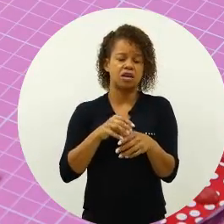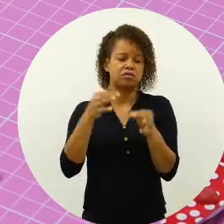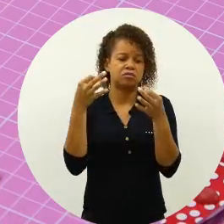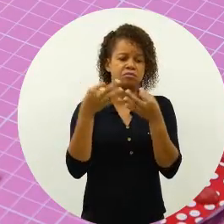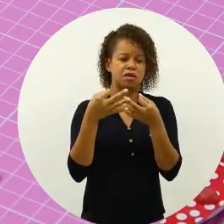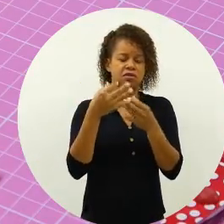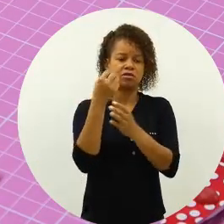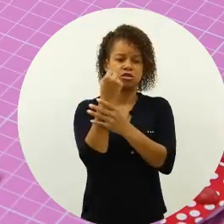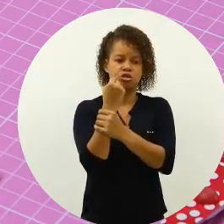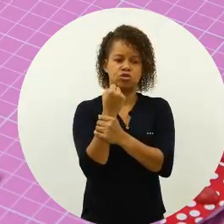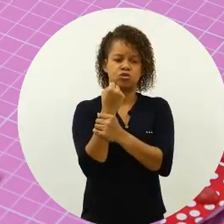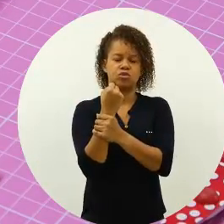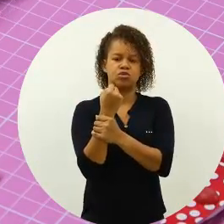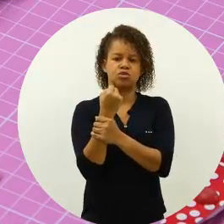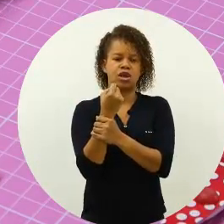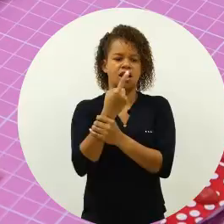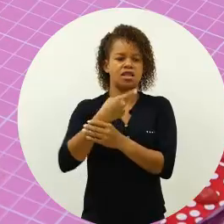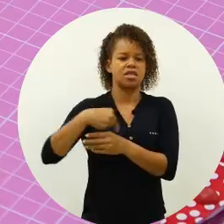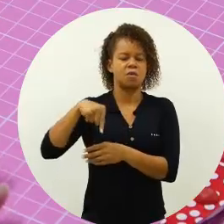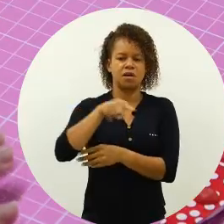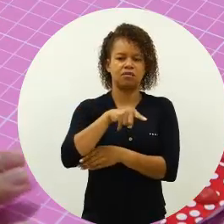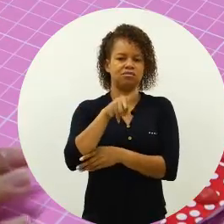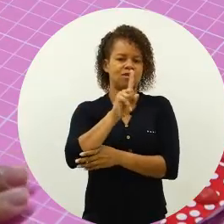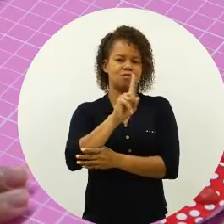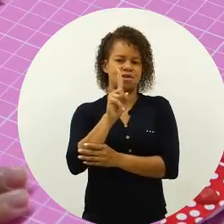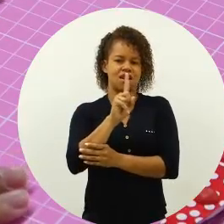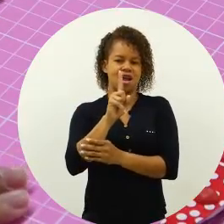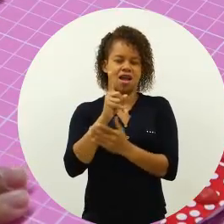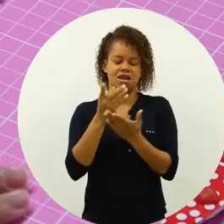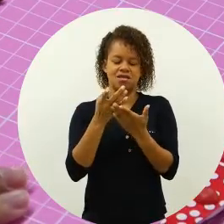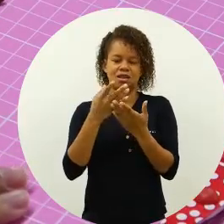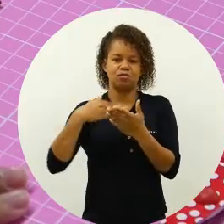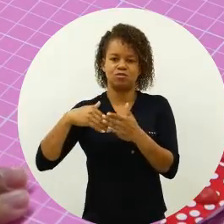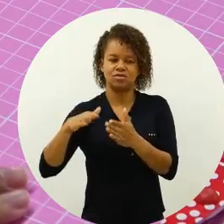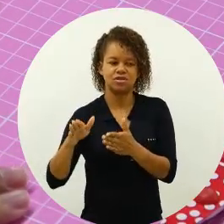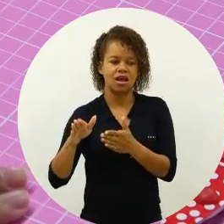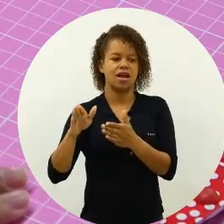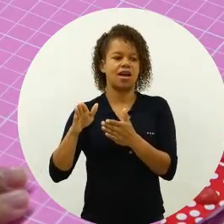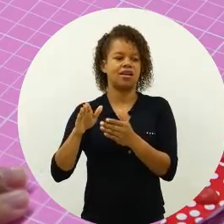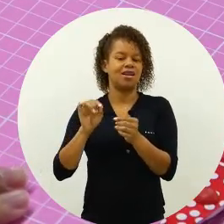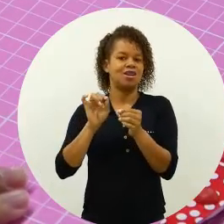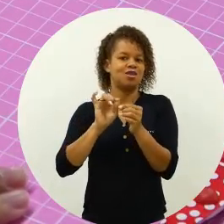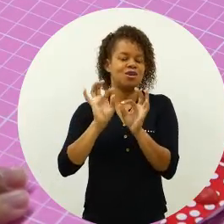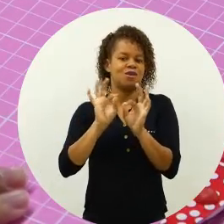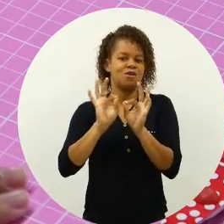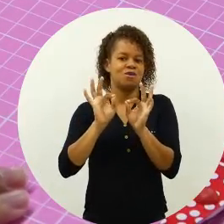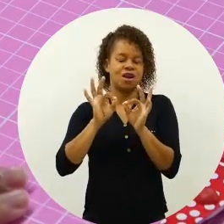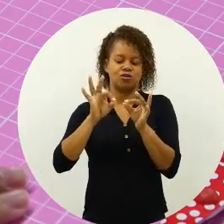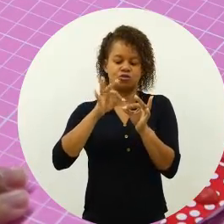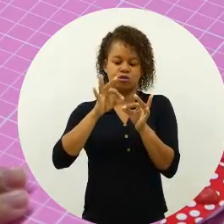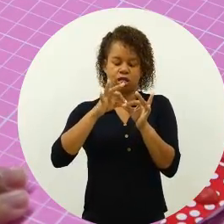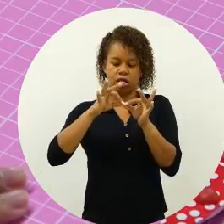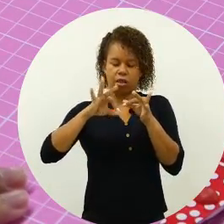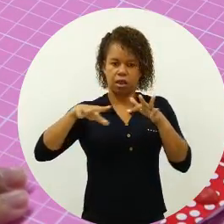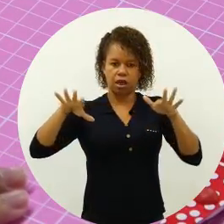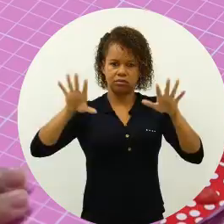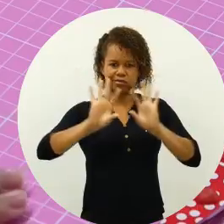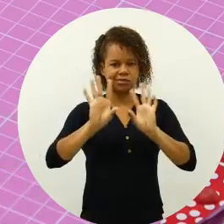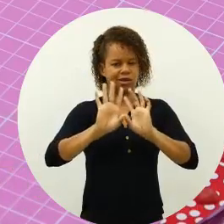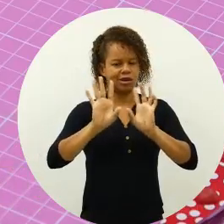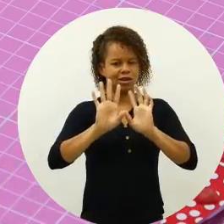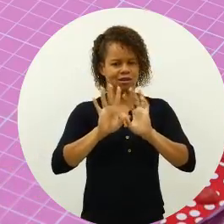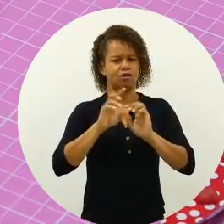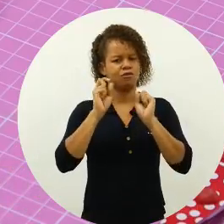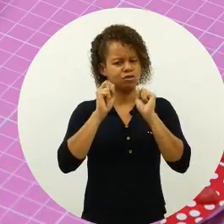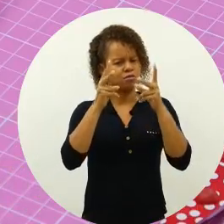super seguro. Então, ele não cai, ele não sai, ele não vai desencosturar. Então,